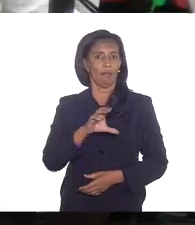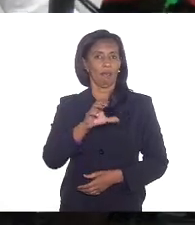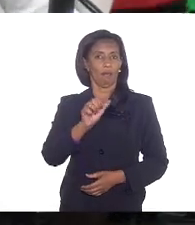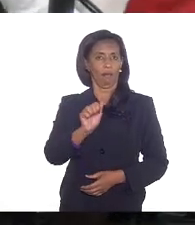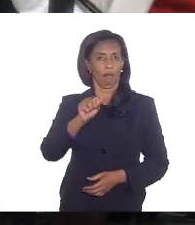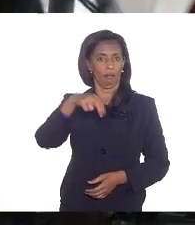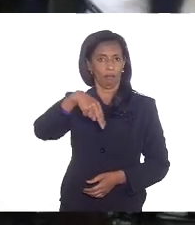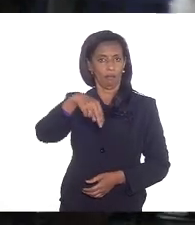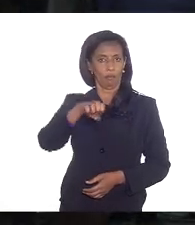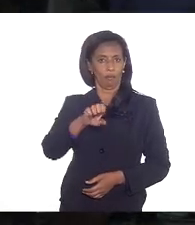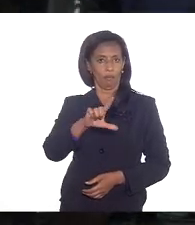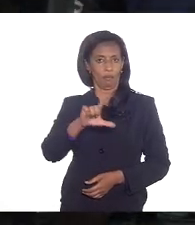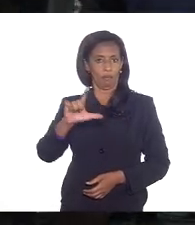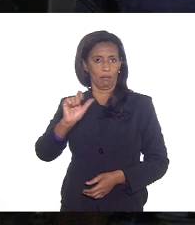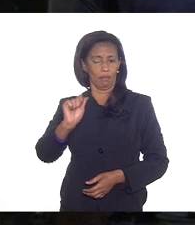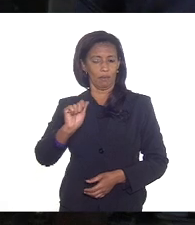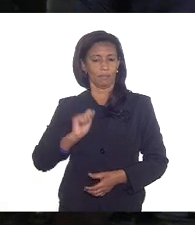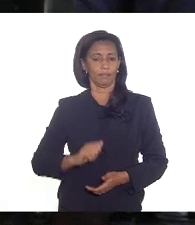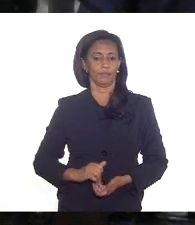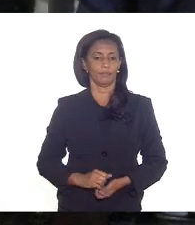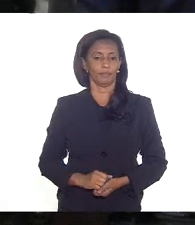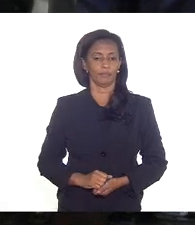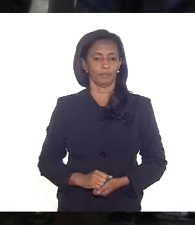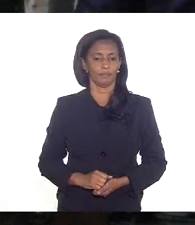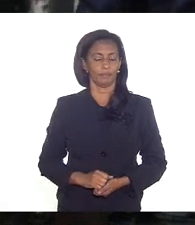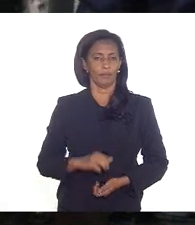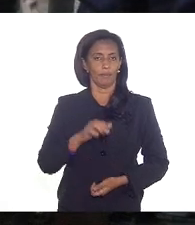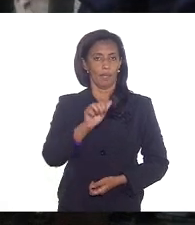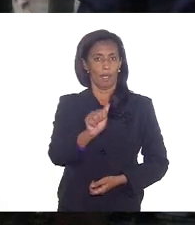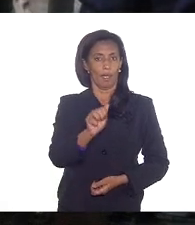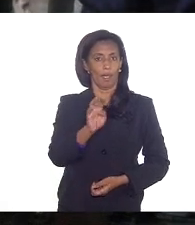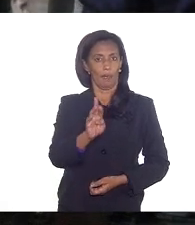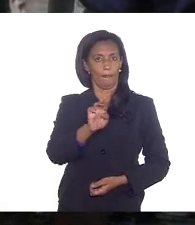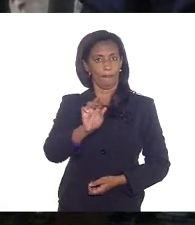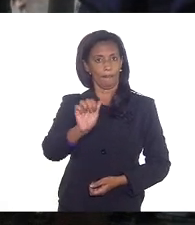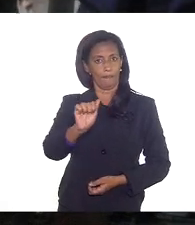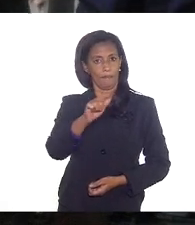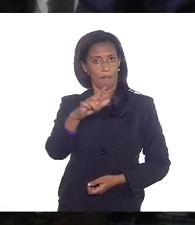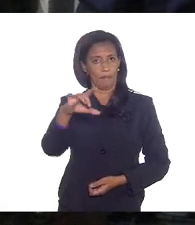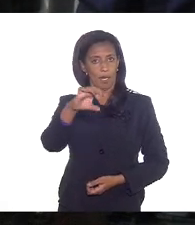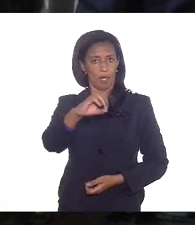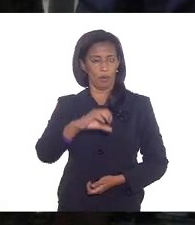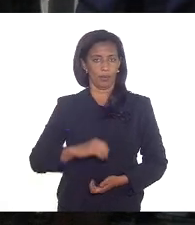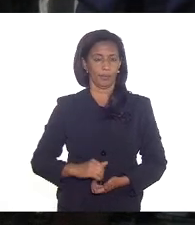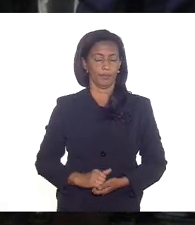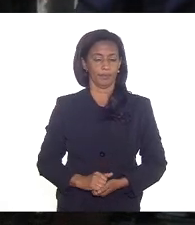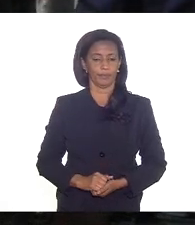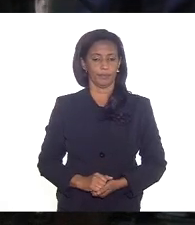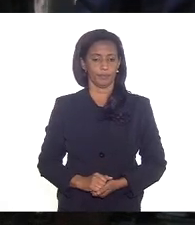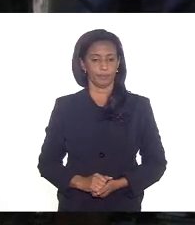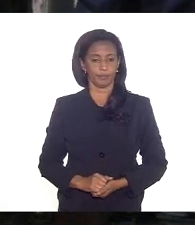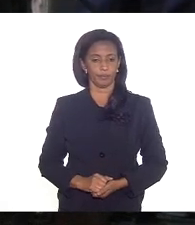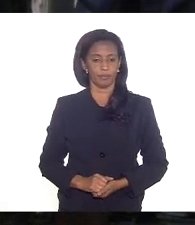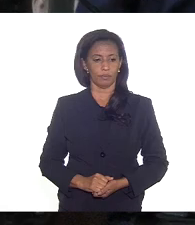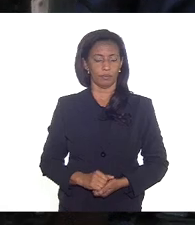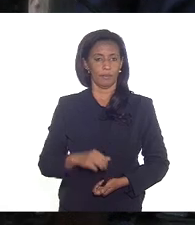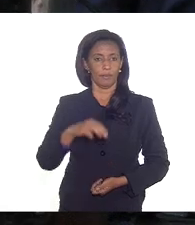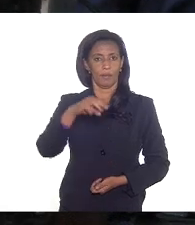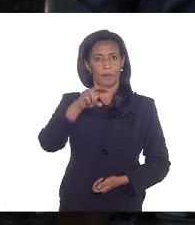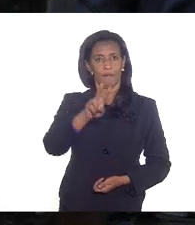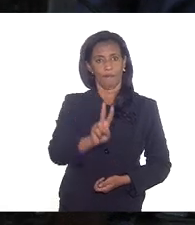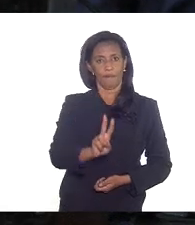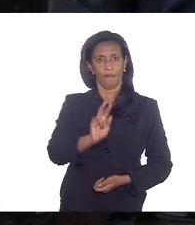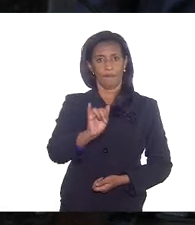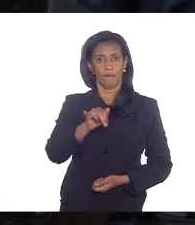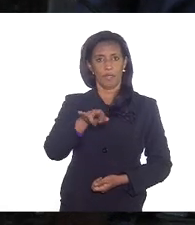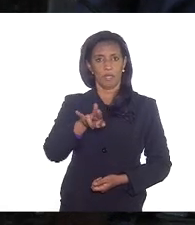canela Deputado Márcio canela Deputado Marcos Abrahão Deputado Marcos Abrahão Deputado Marcus